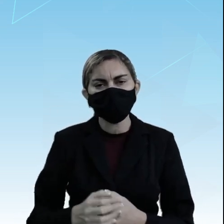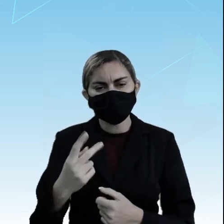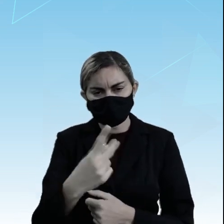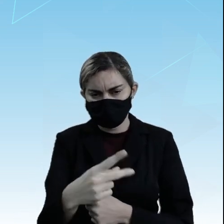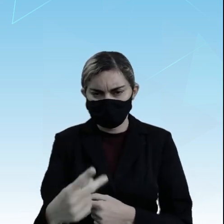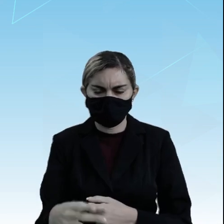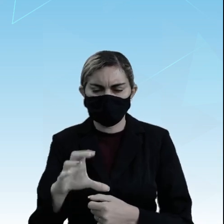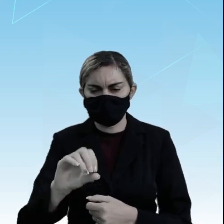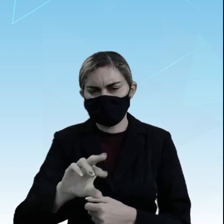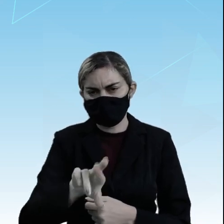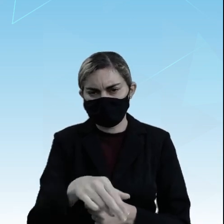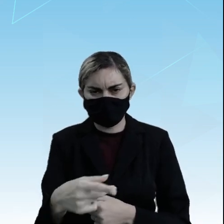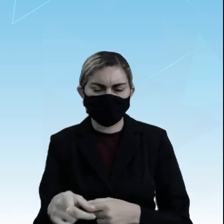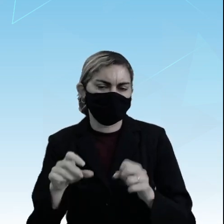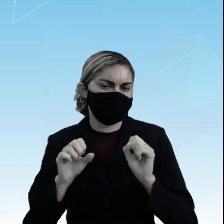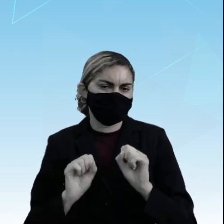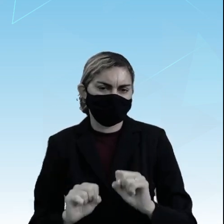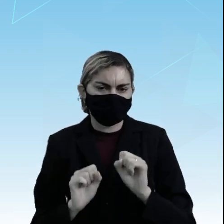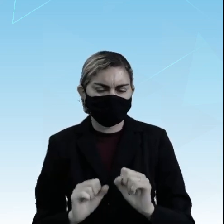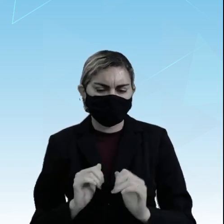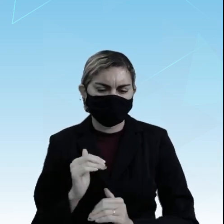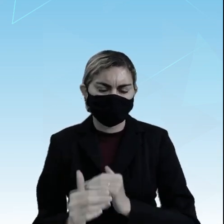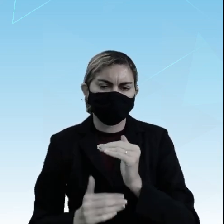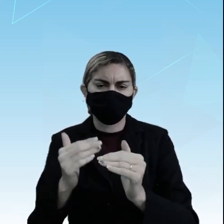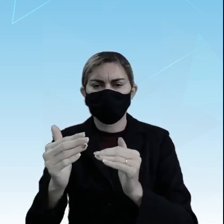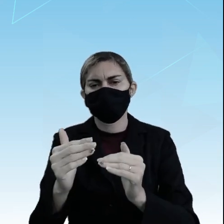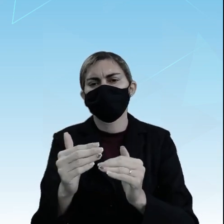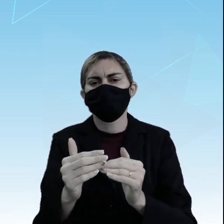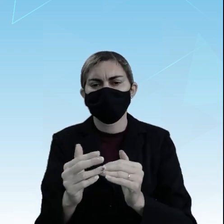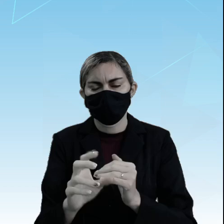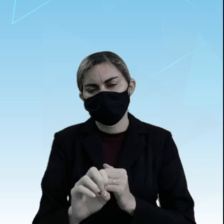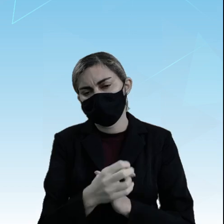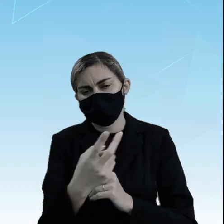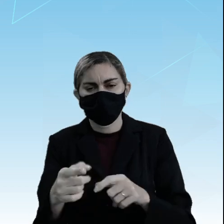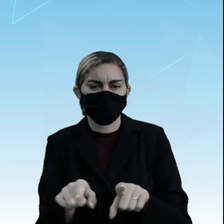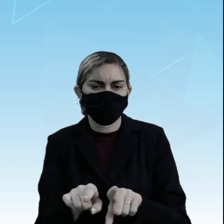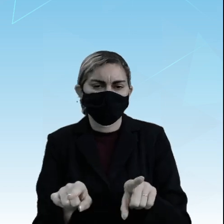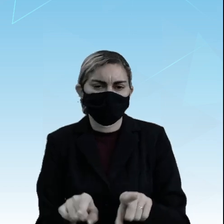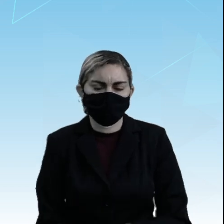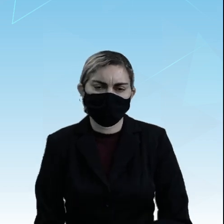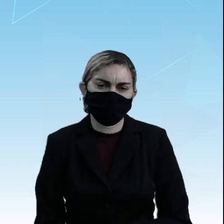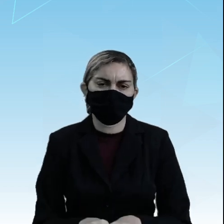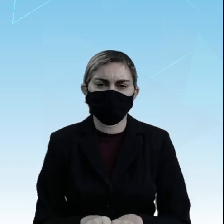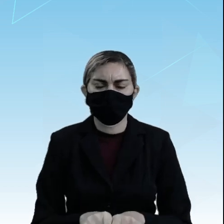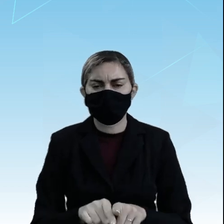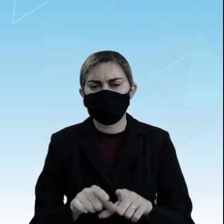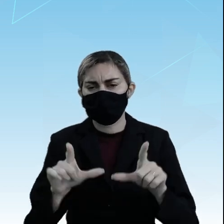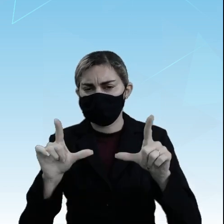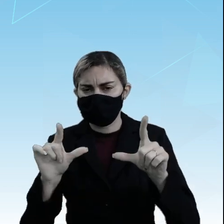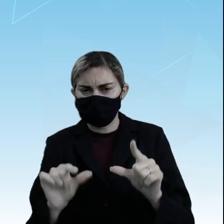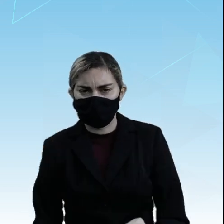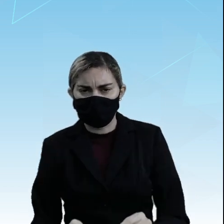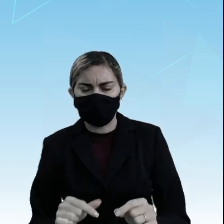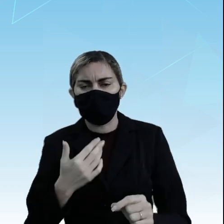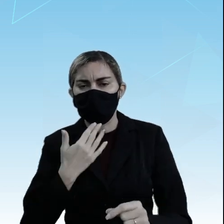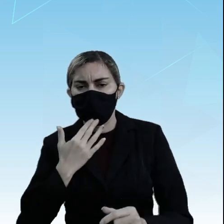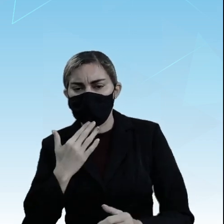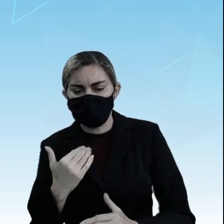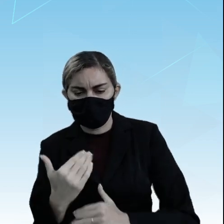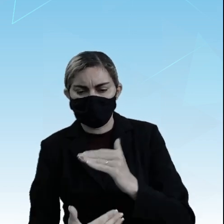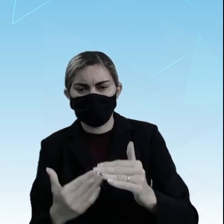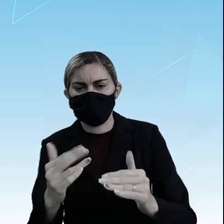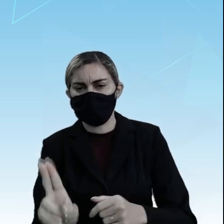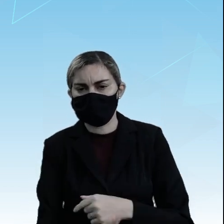certos órgãos eles podem desenvolver-se ou também se atrofiar de acordo com a